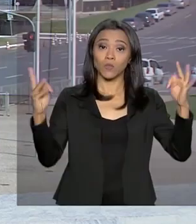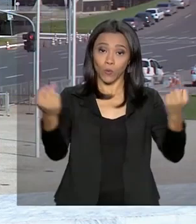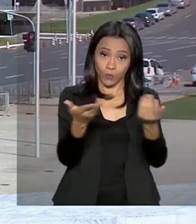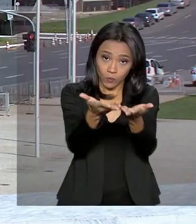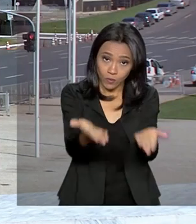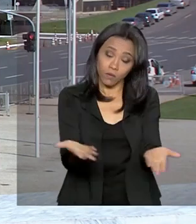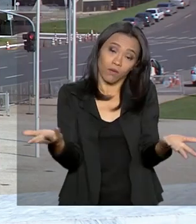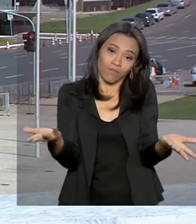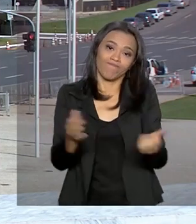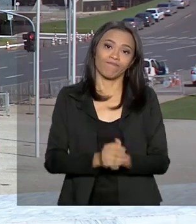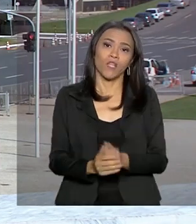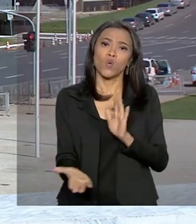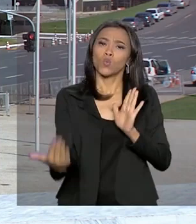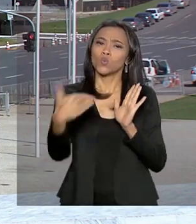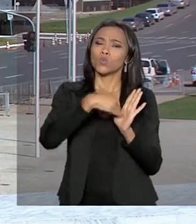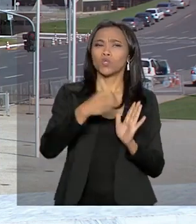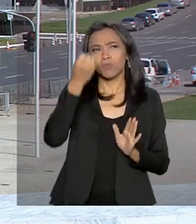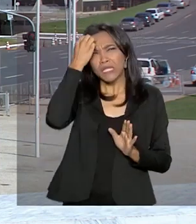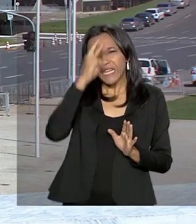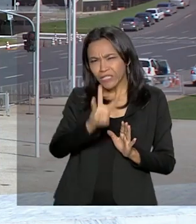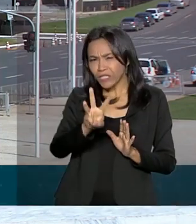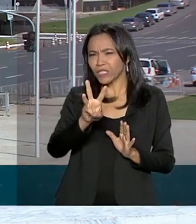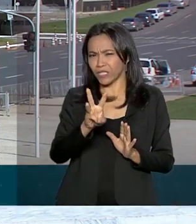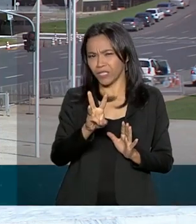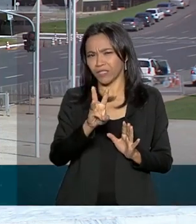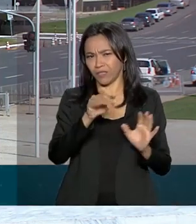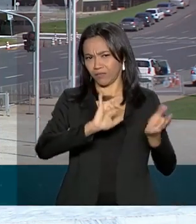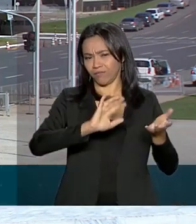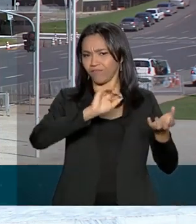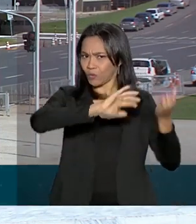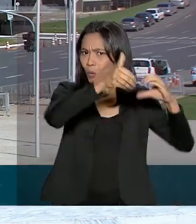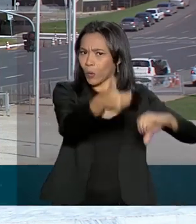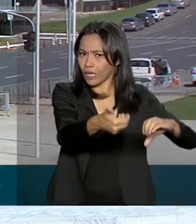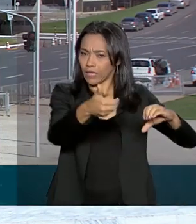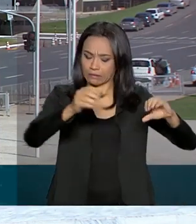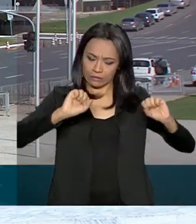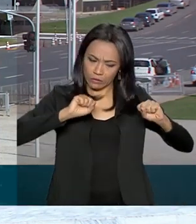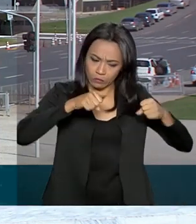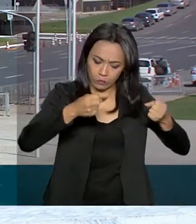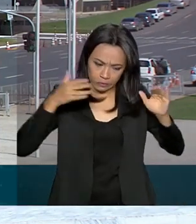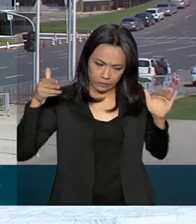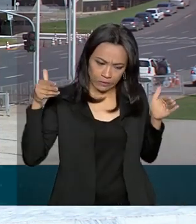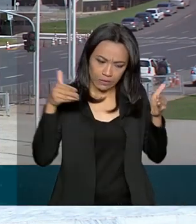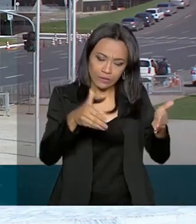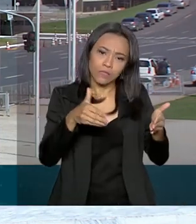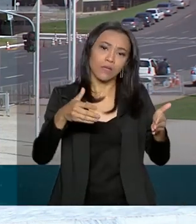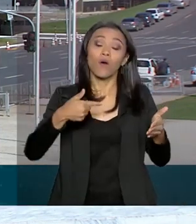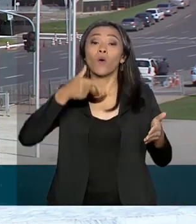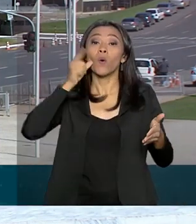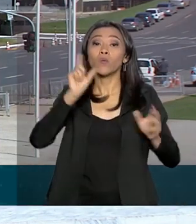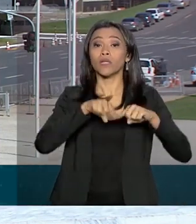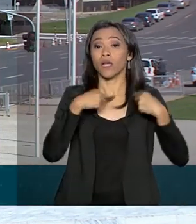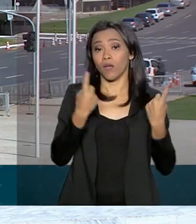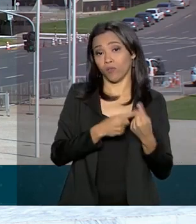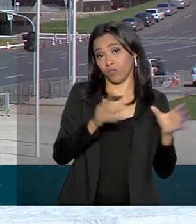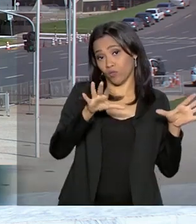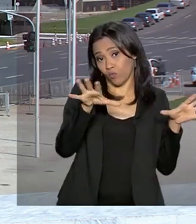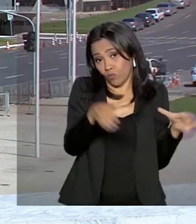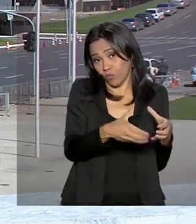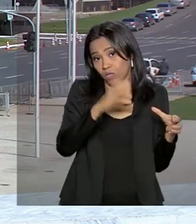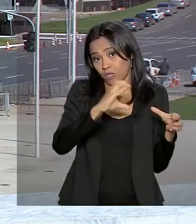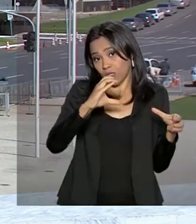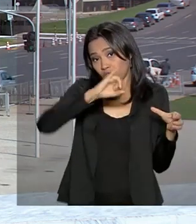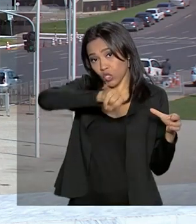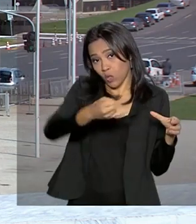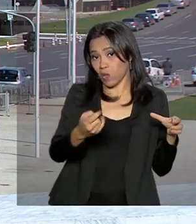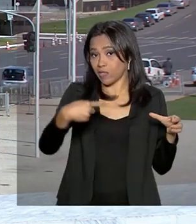Olha, é o seguinte, os últimos 3 dias lá no Congresso foram de esforço concentrado. Ontem a sessão da CCJ foi bastante tumultuada, não